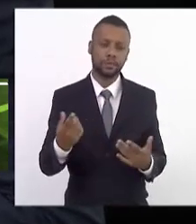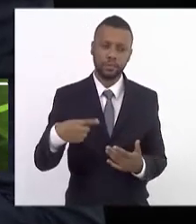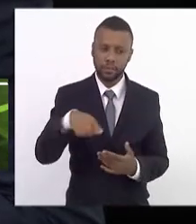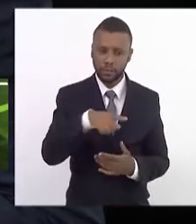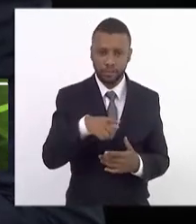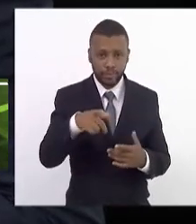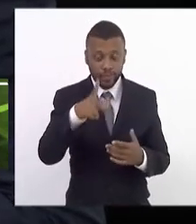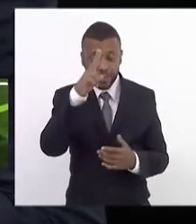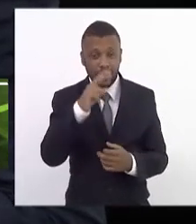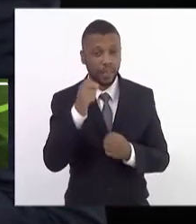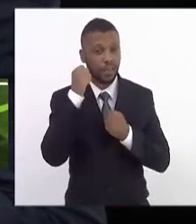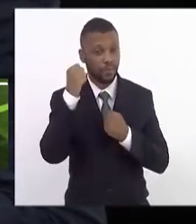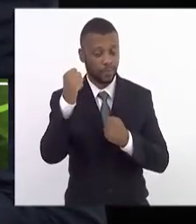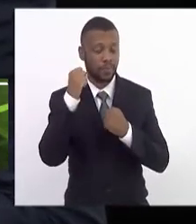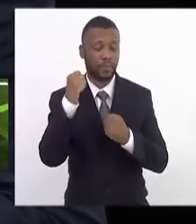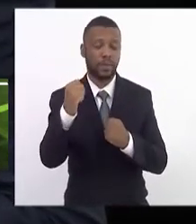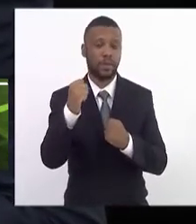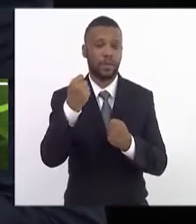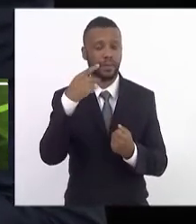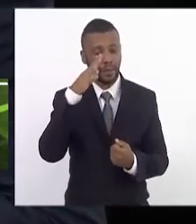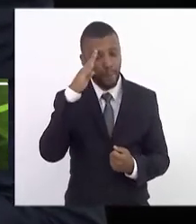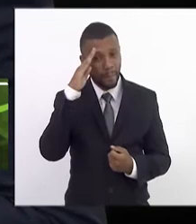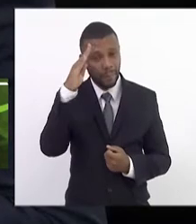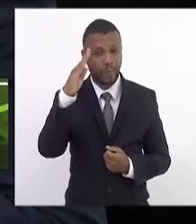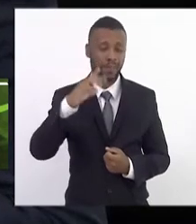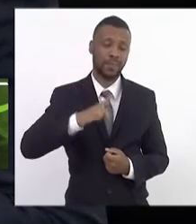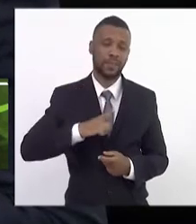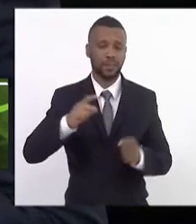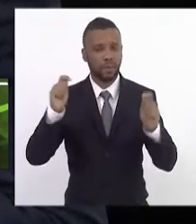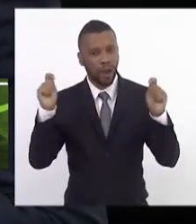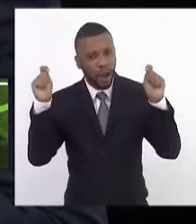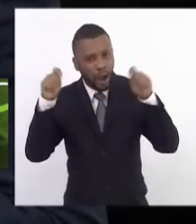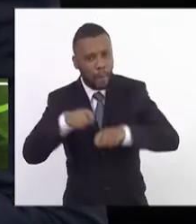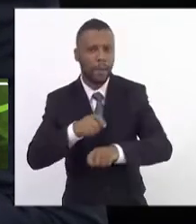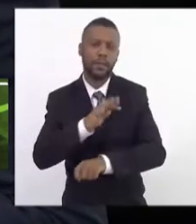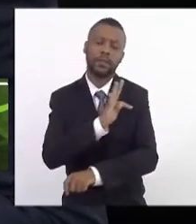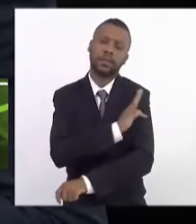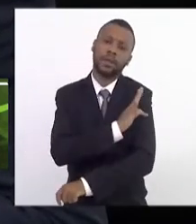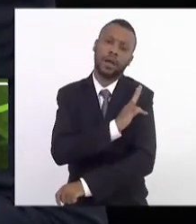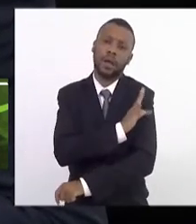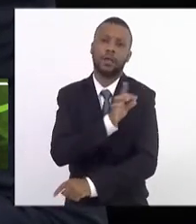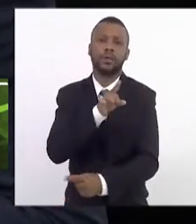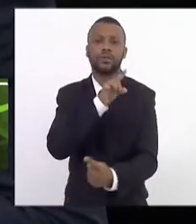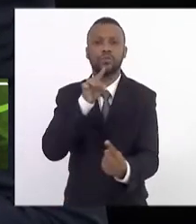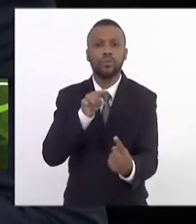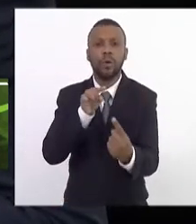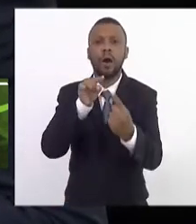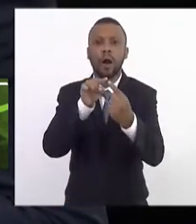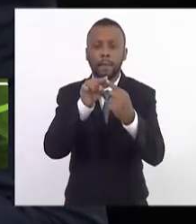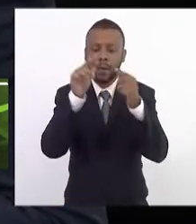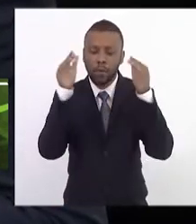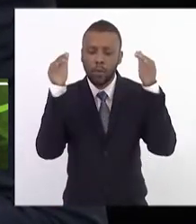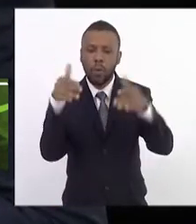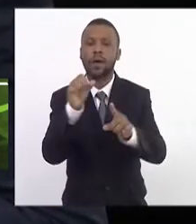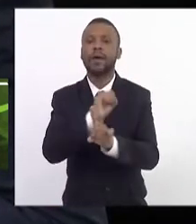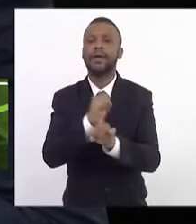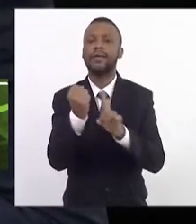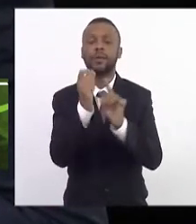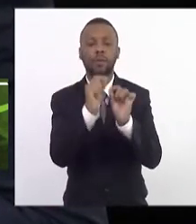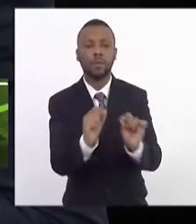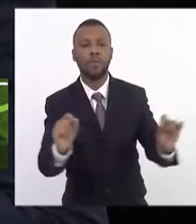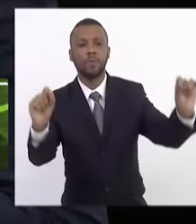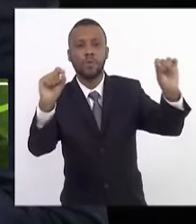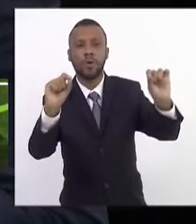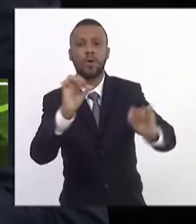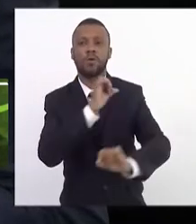dessa potência, sobretudo com capacidade de um alcance social imensurável no Estado do Rio de Janeiro.